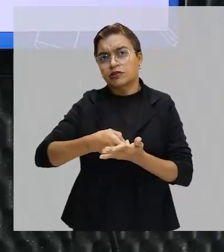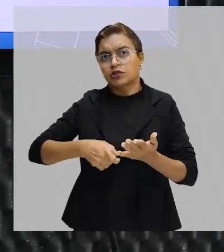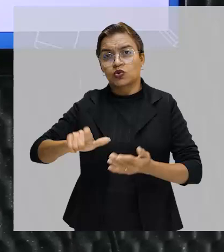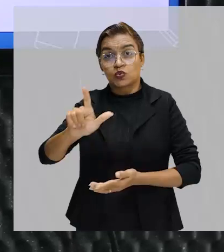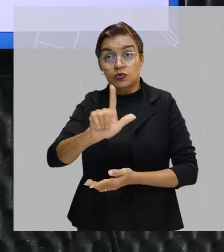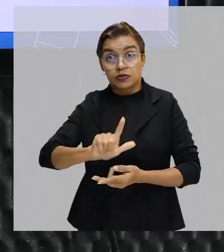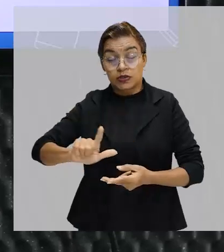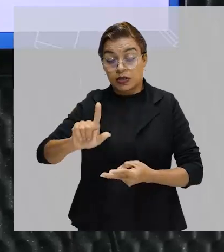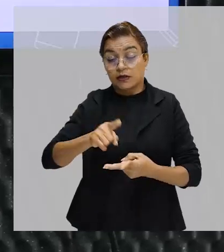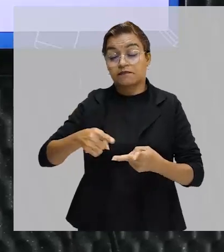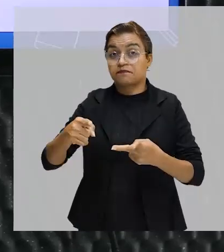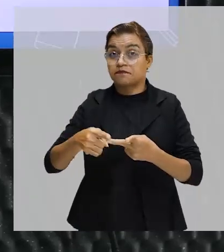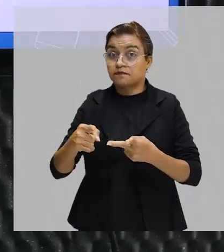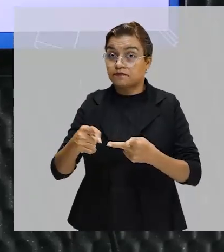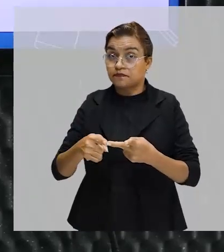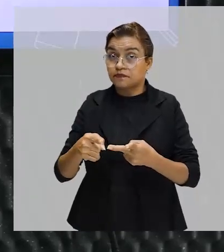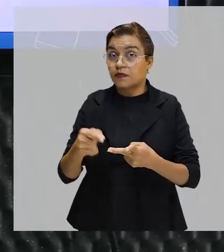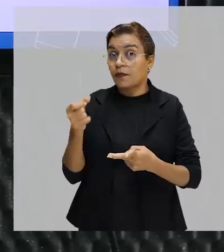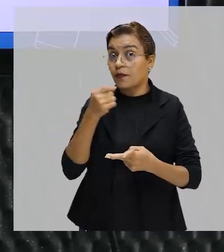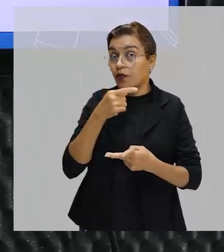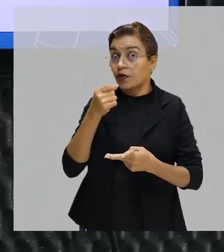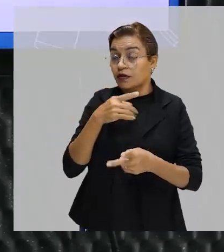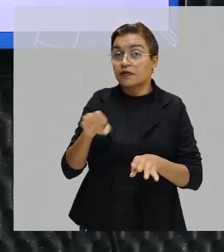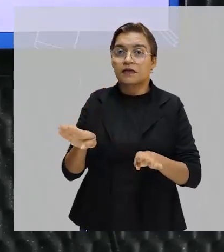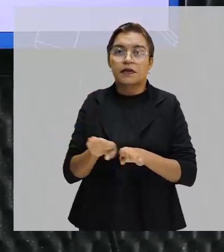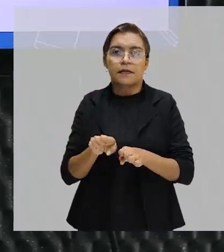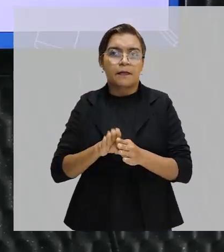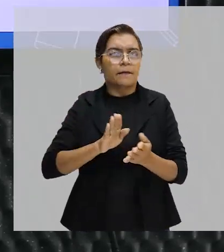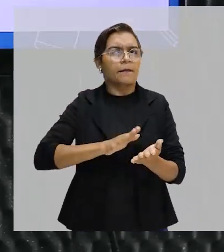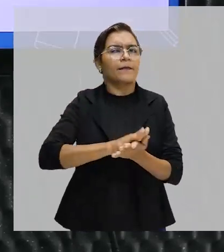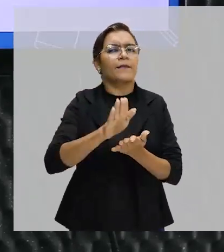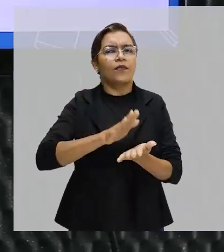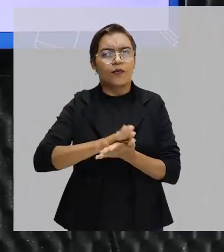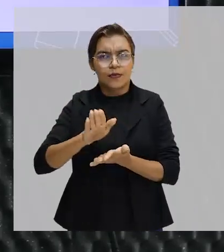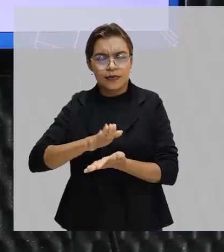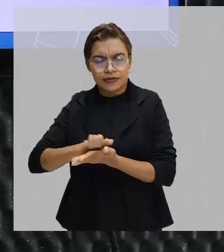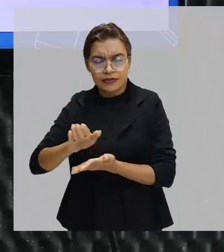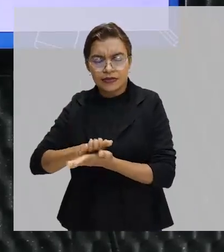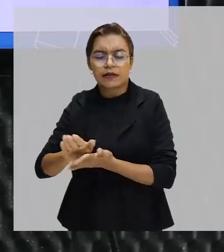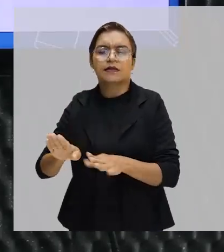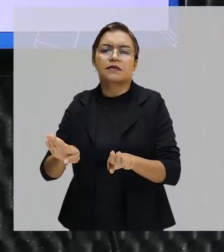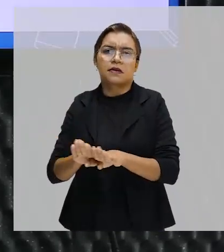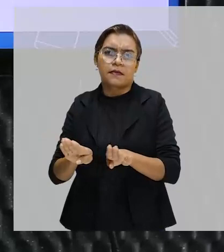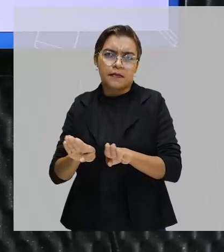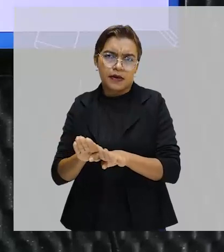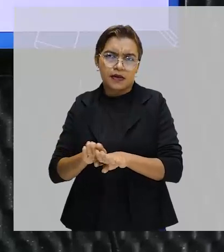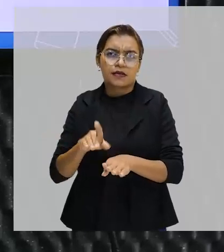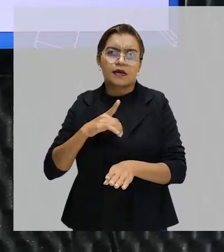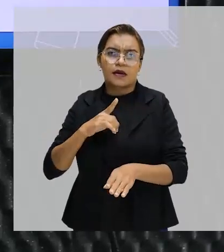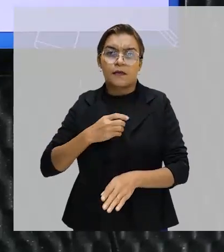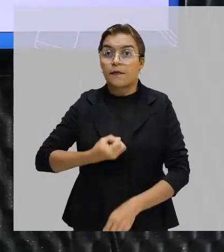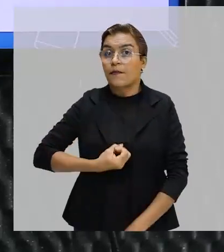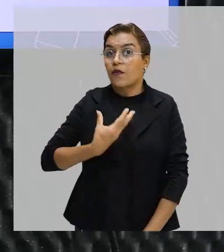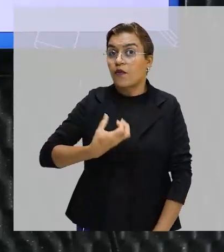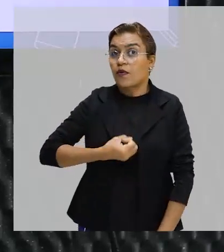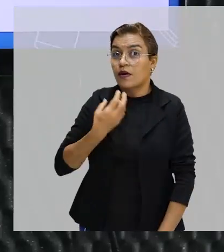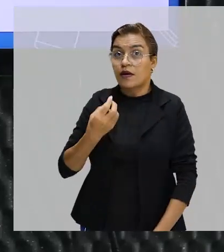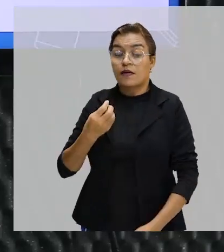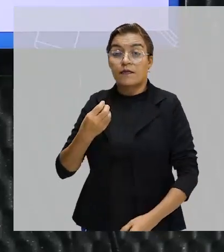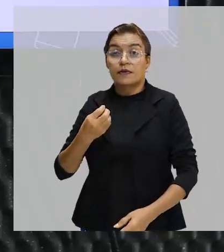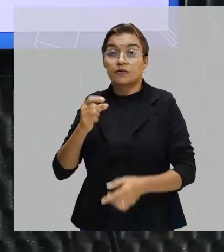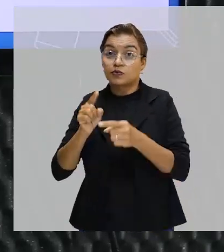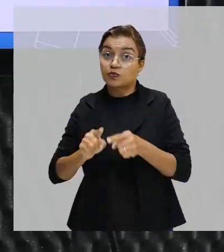textos humorísticos, na publicidade, vai aparecer muito na publicidade, nos poemas, nas